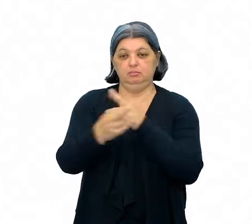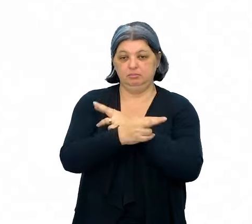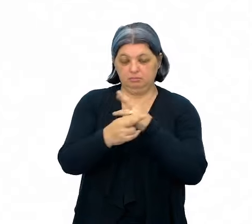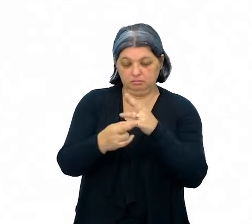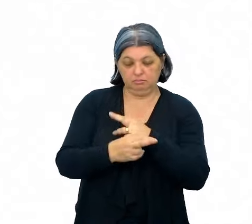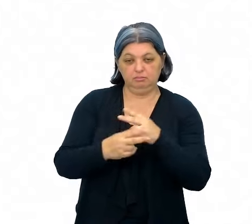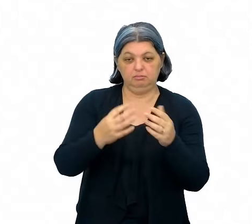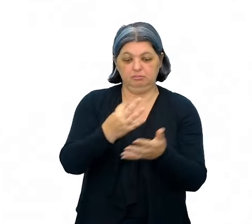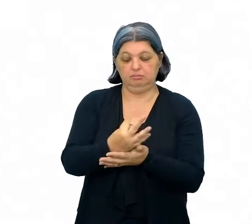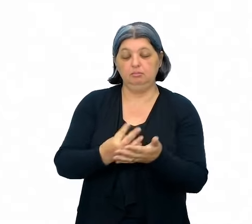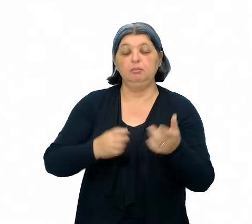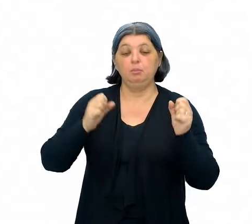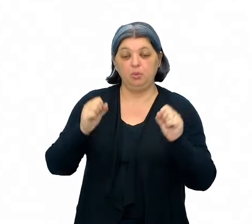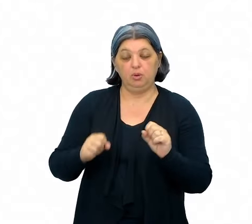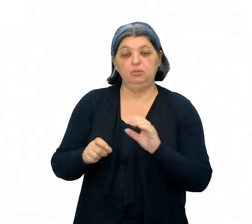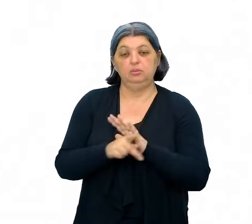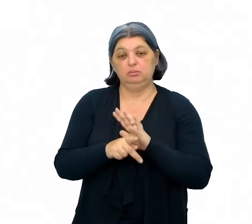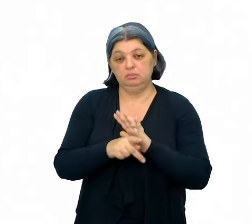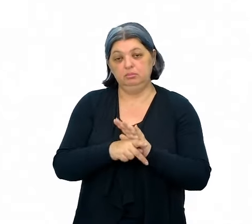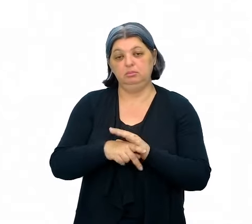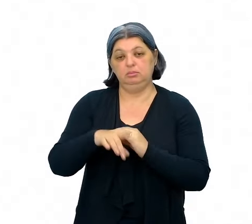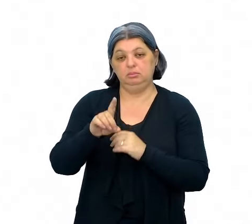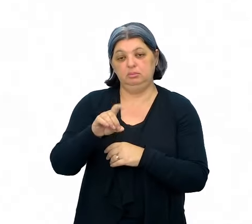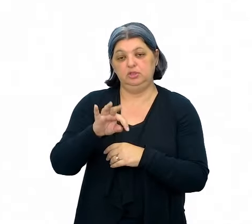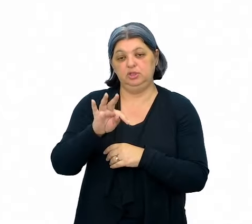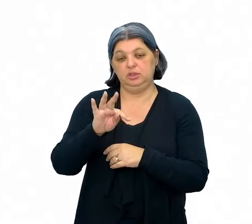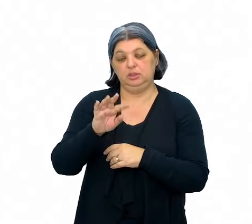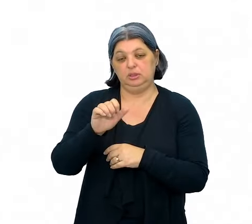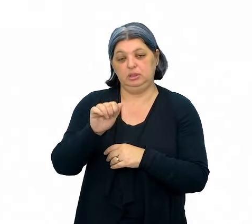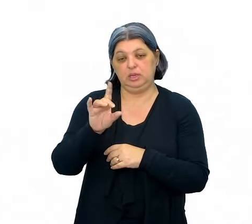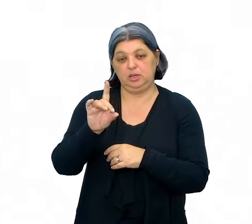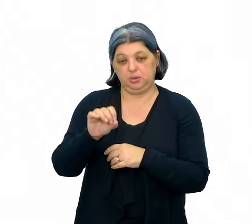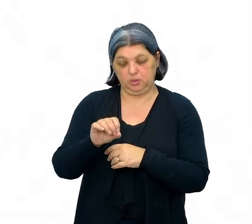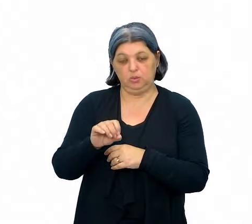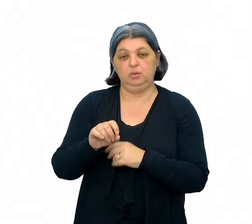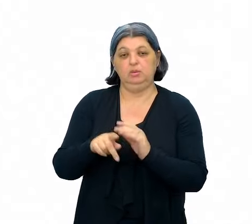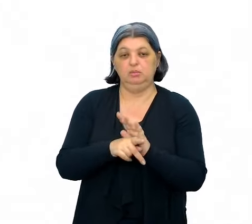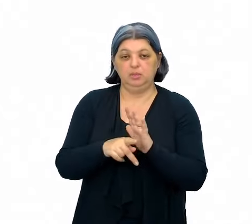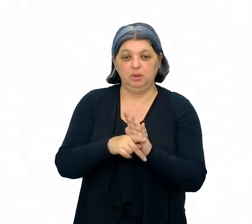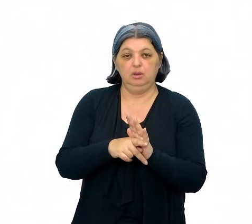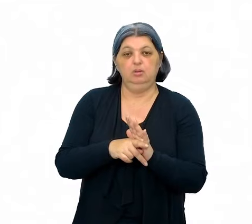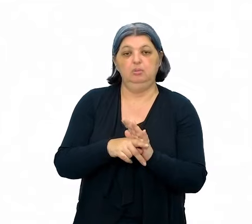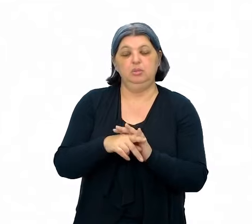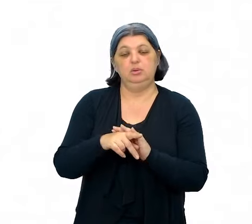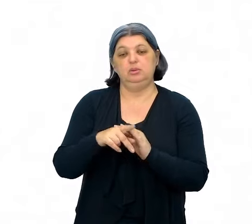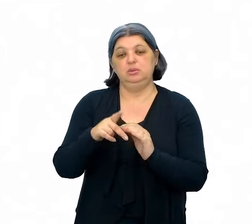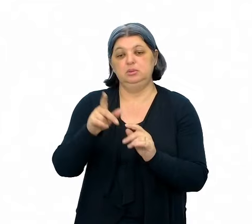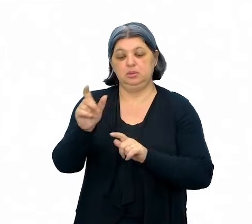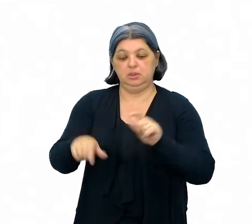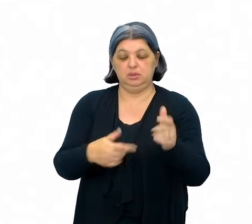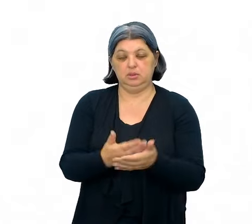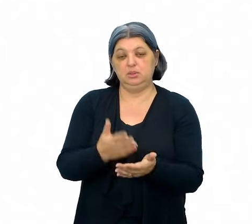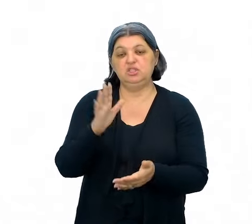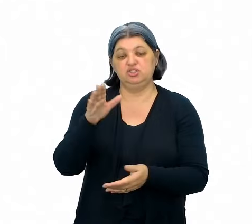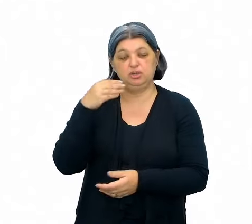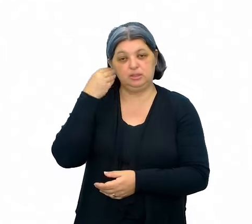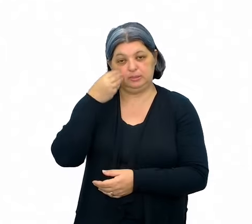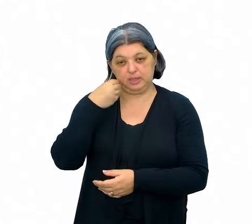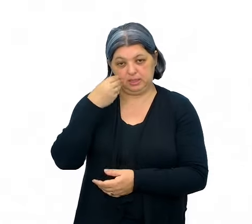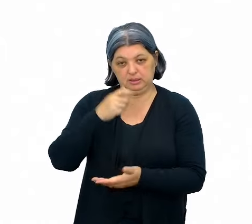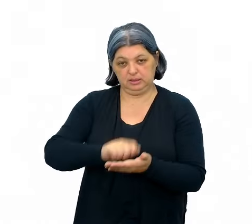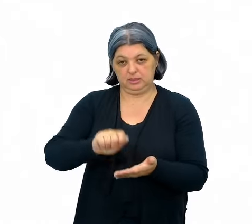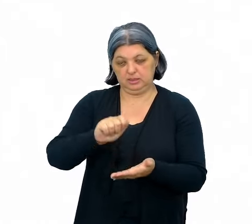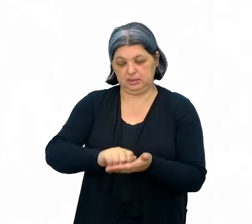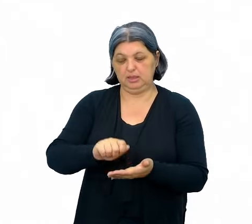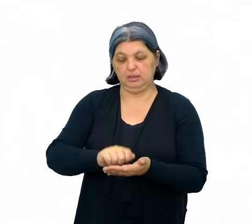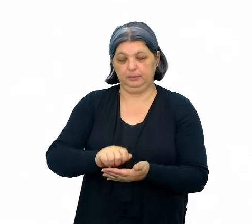poderão realizar o ditado do texto produzido para aqueles estudantes que já têm mais experiência na escrita. Quando